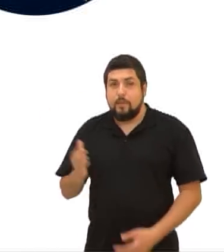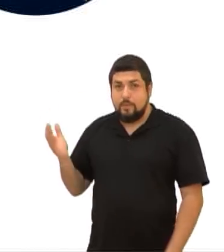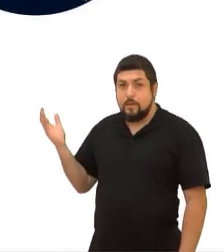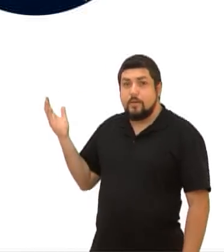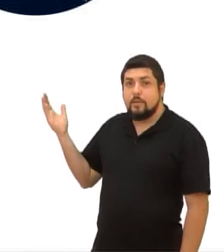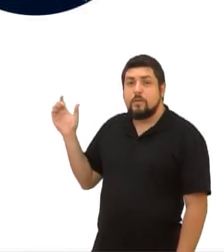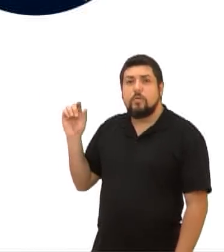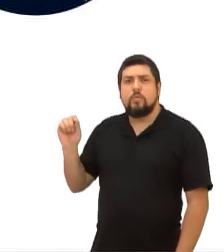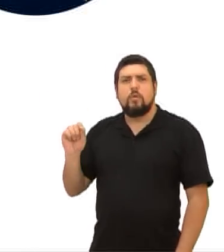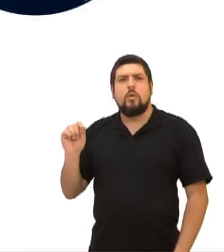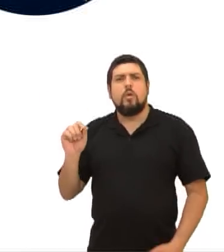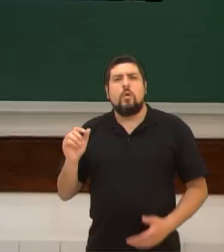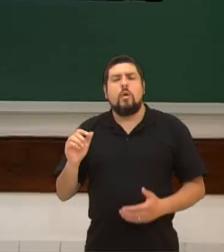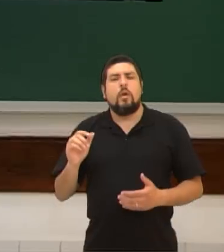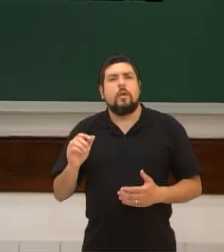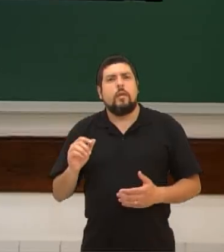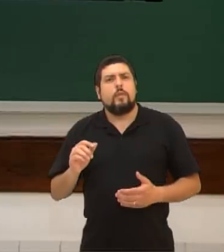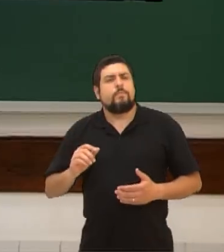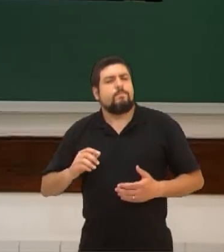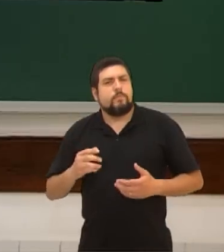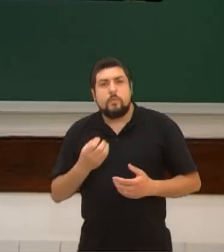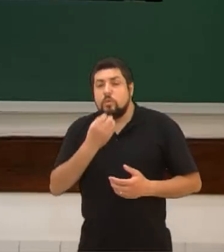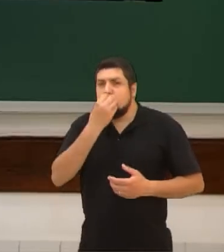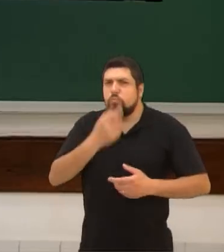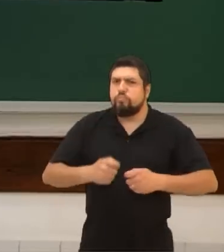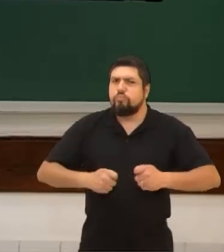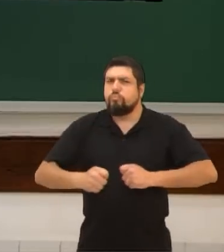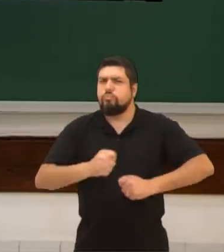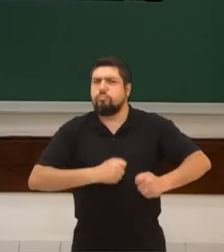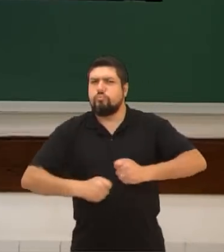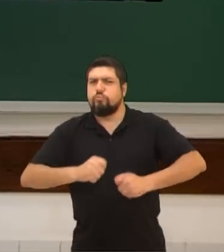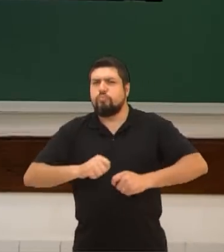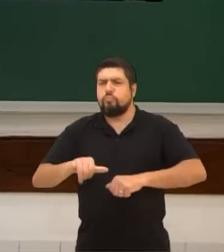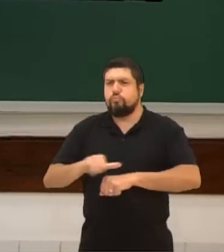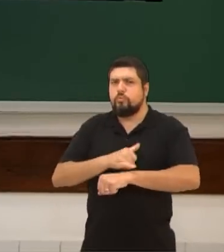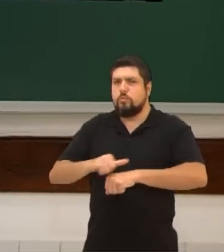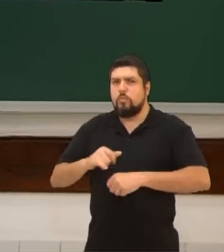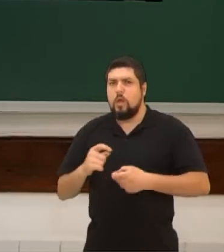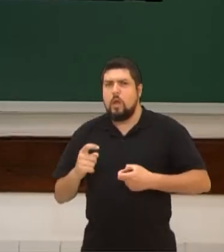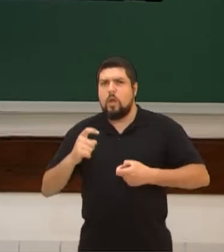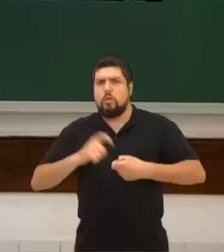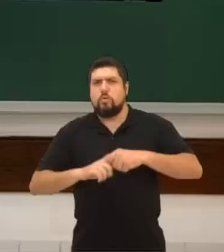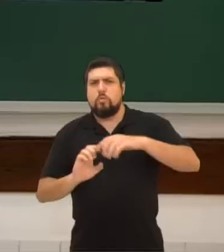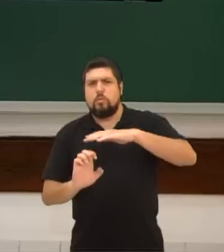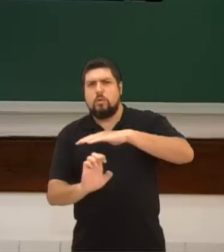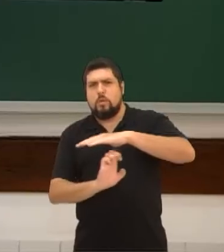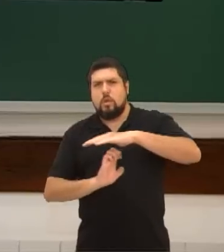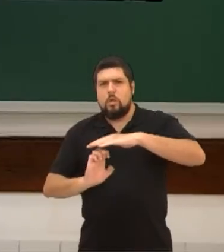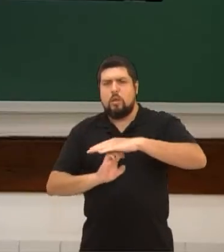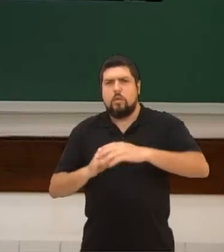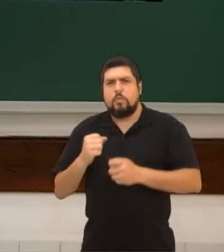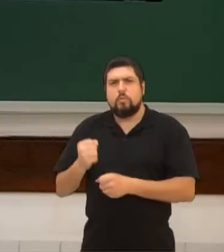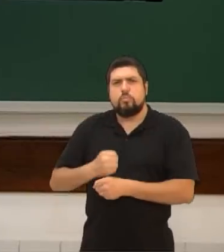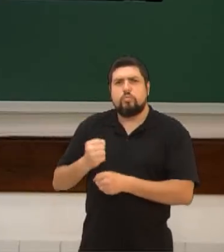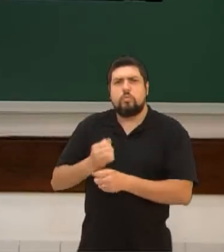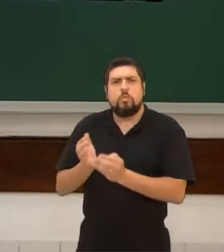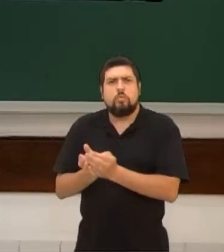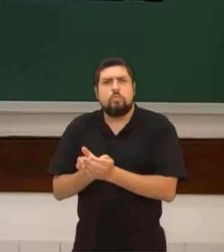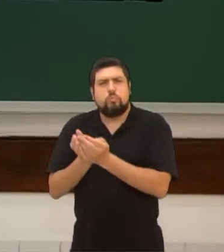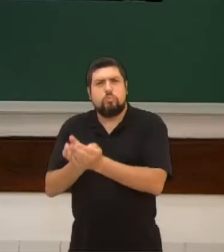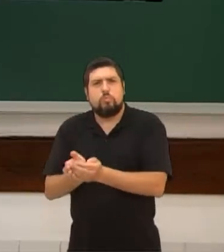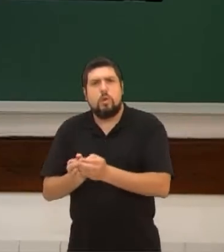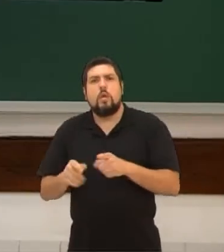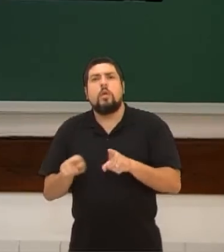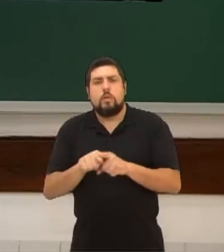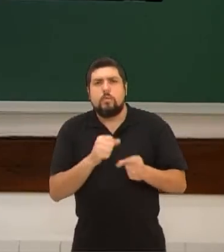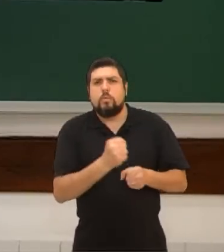grandes empresários durante o segundo reinado. Era dono de empresas de construção de navios a estradas de